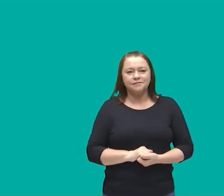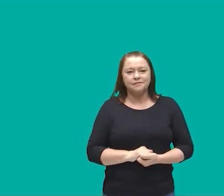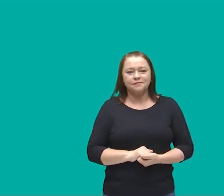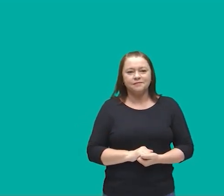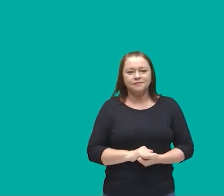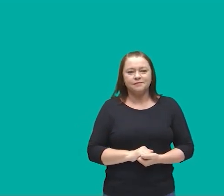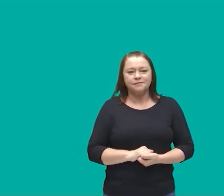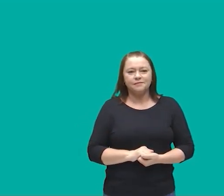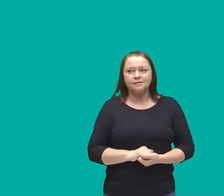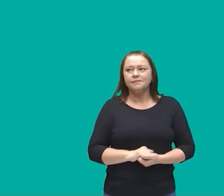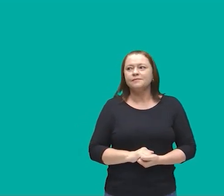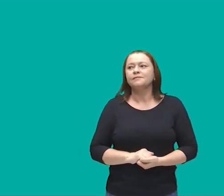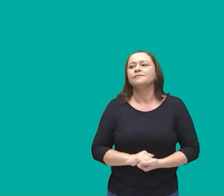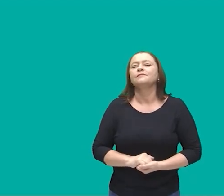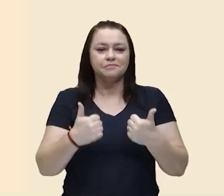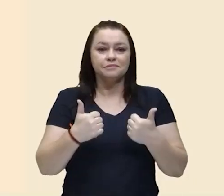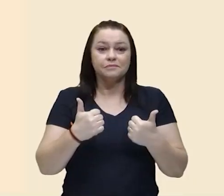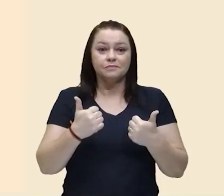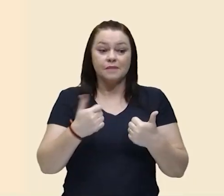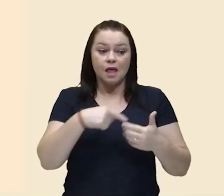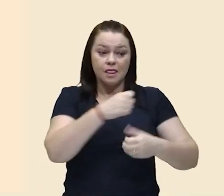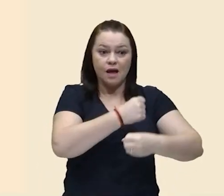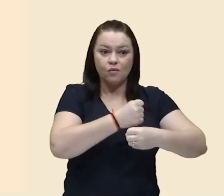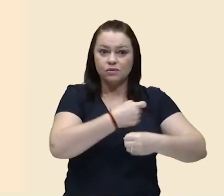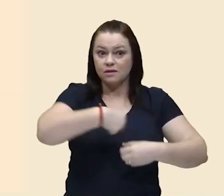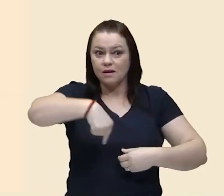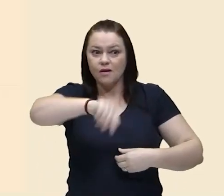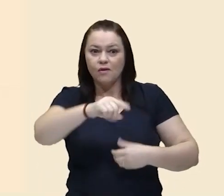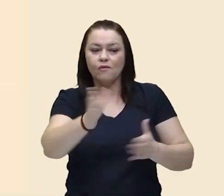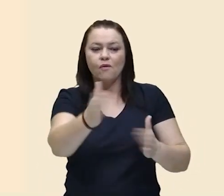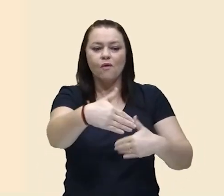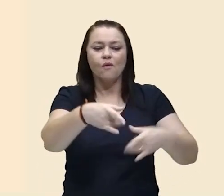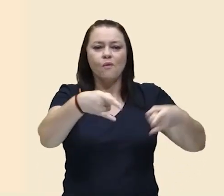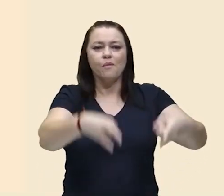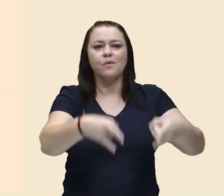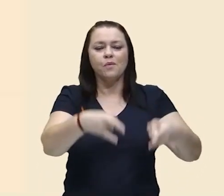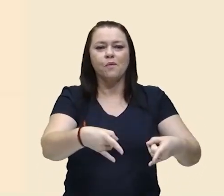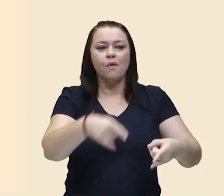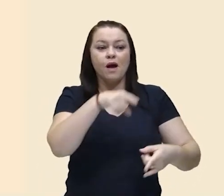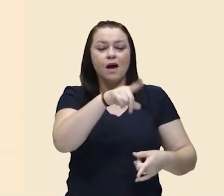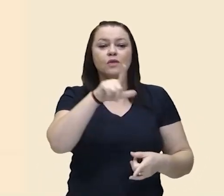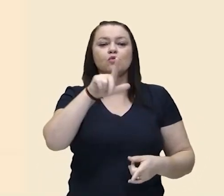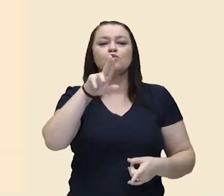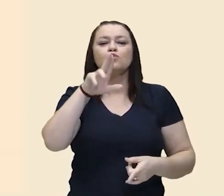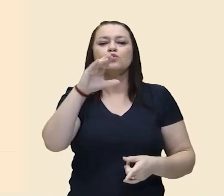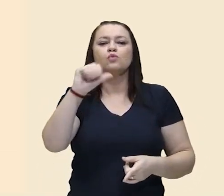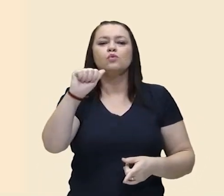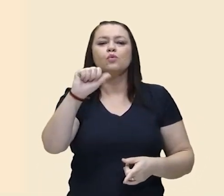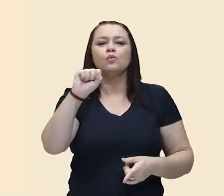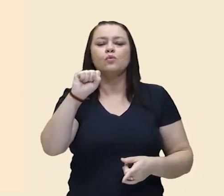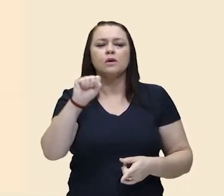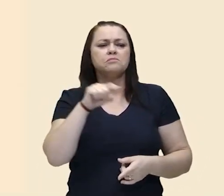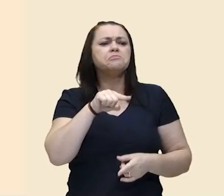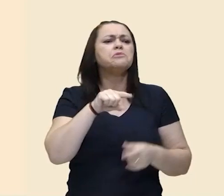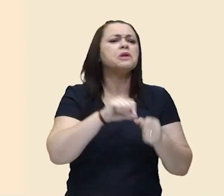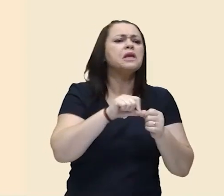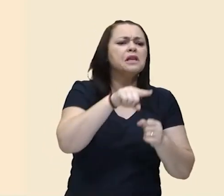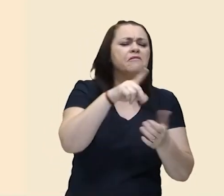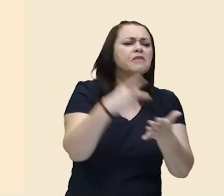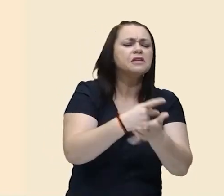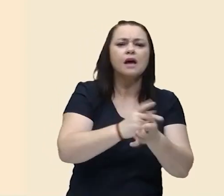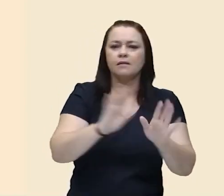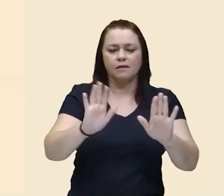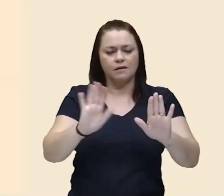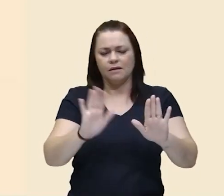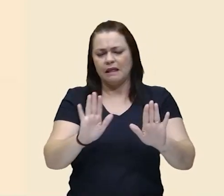Muito bem. Eu saí da cozinha e agora eu estou no quarto. No quarto de quem? No quarto do Lucas. Bom, mas o que o Lucas aprontou, professor? Bom, o Lucas até agora